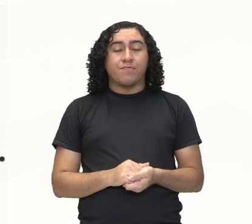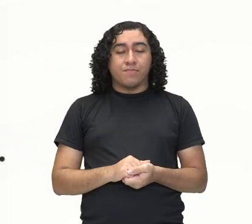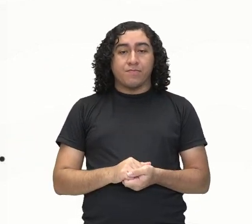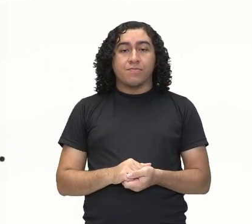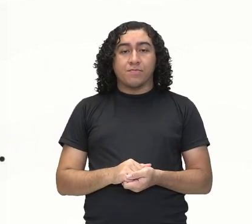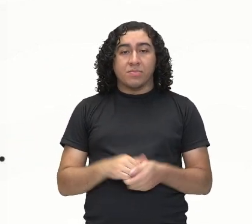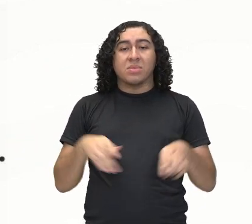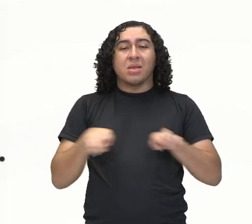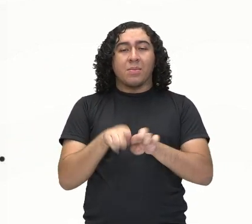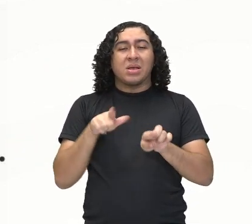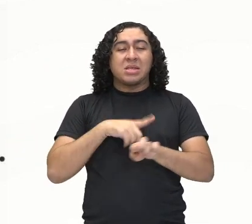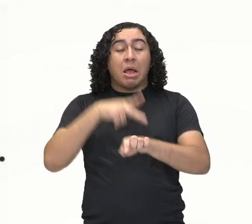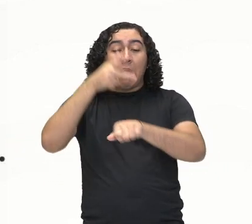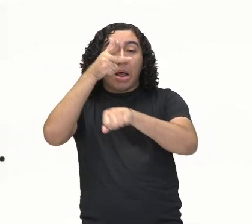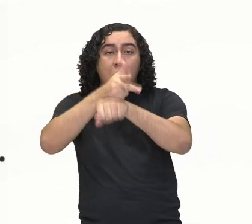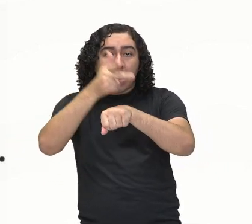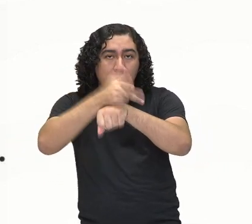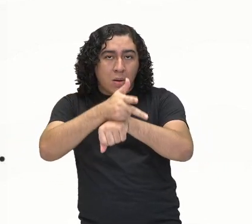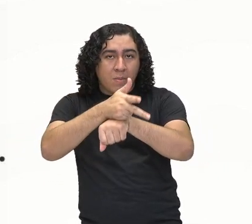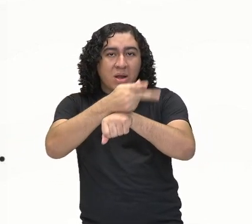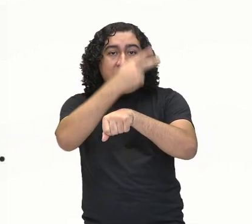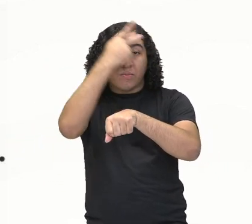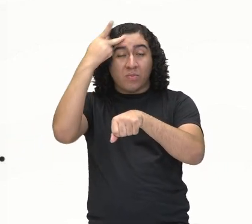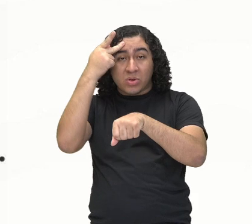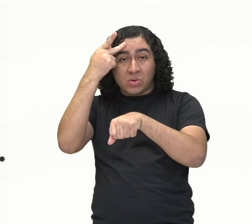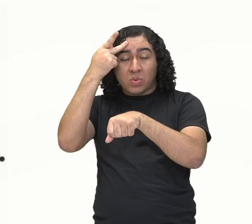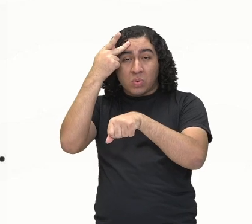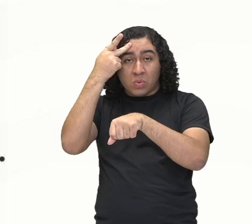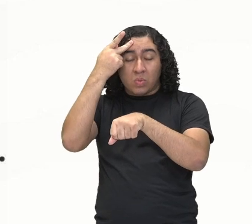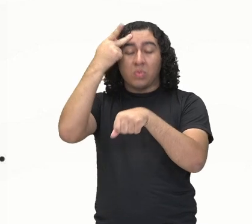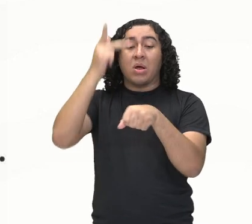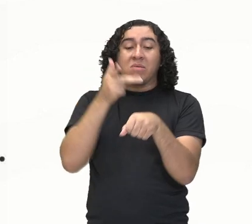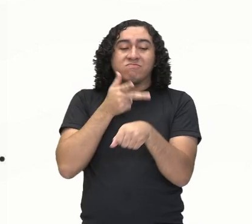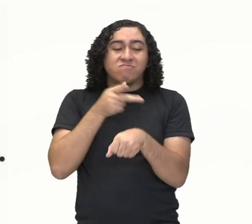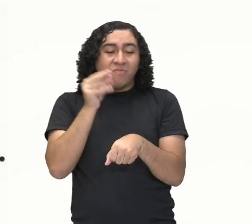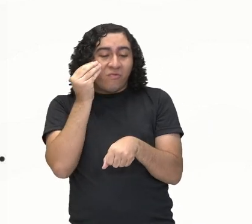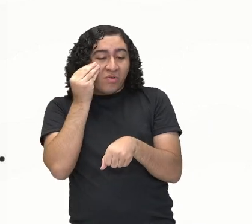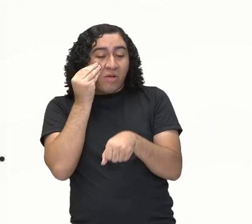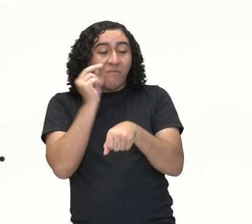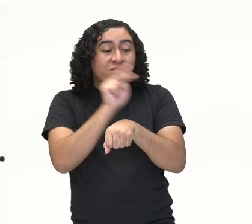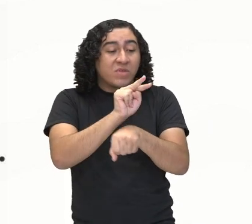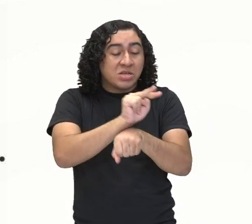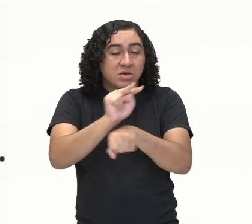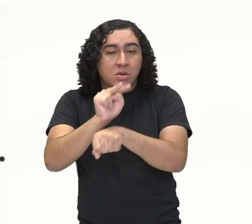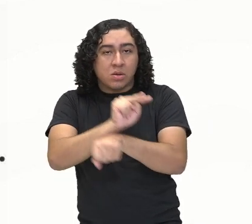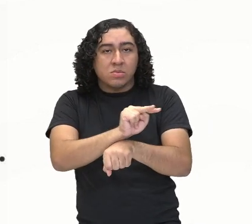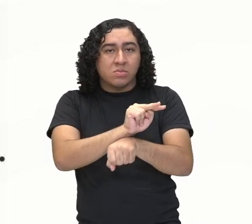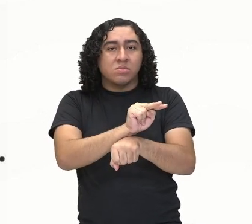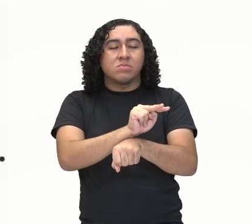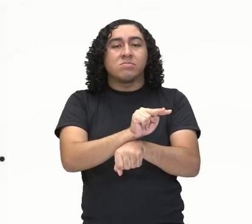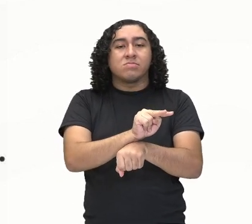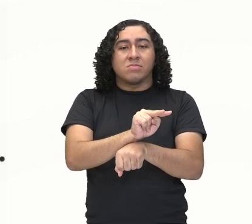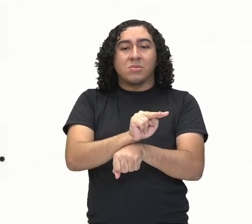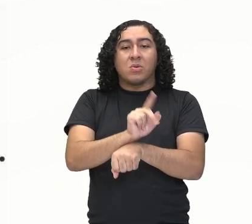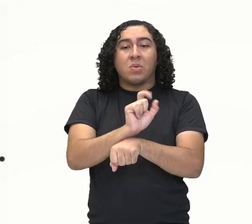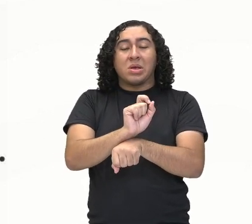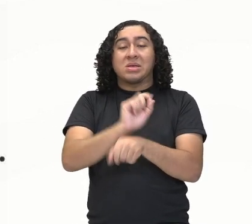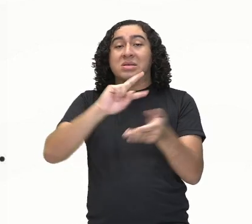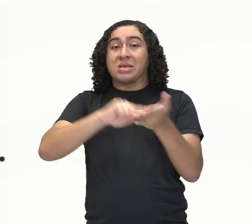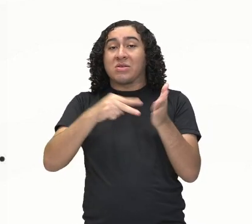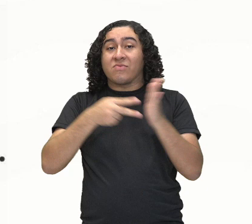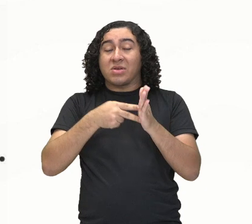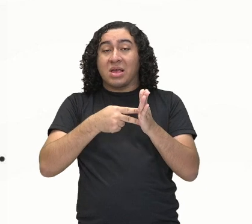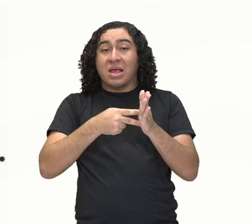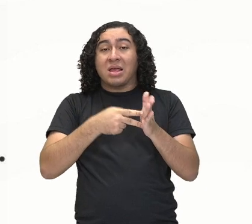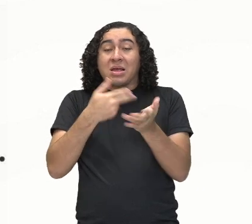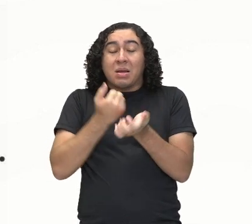que ficam ali vigiando a fronteira, de modo a dificultar aqui, olha, cada vez